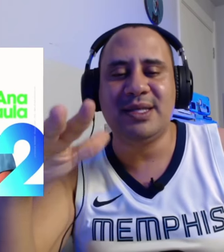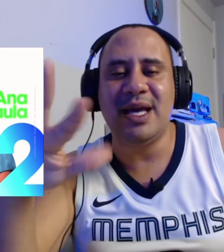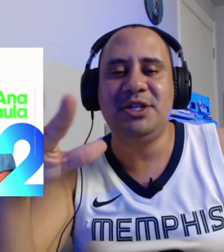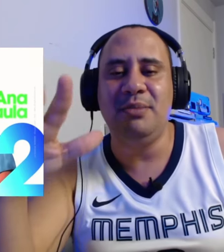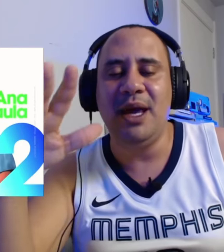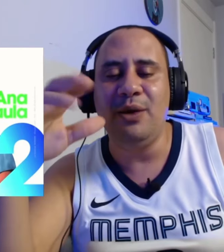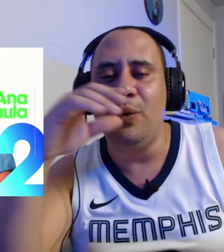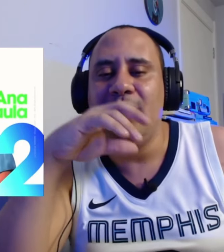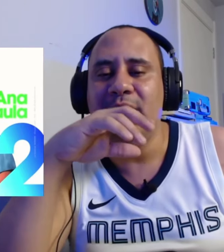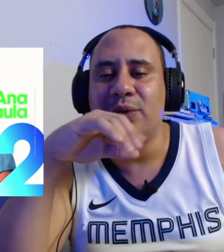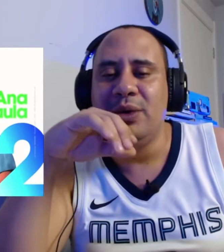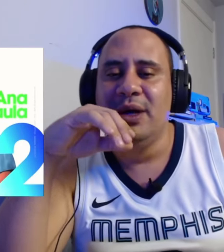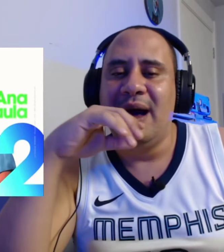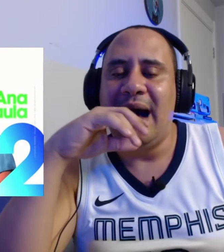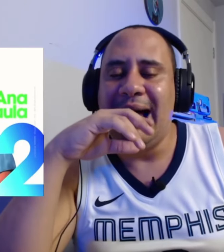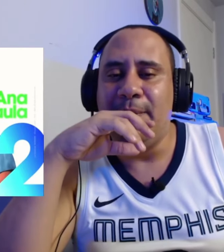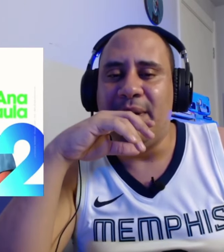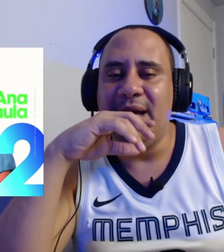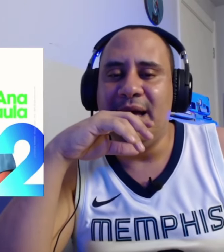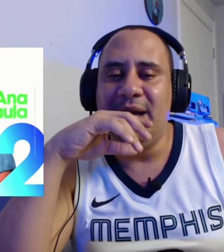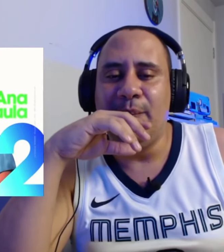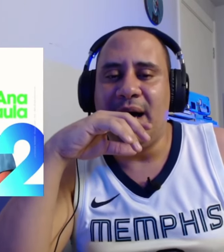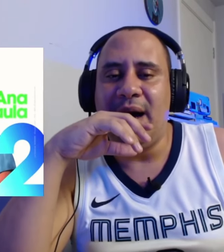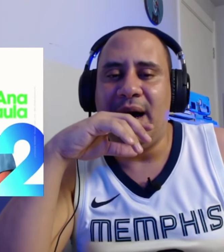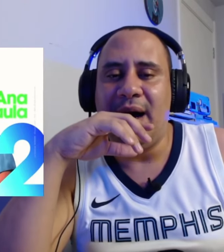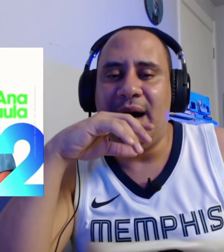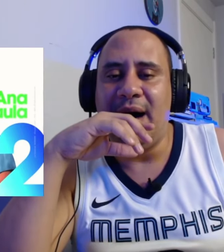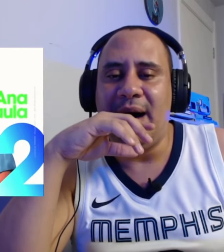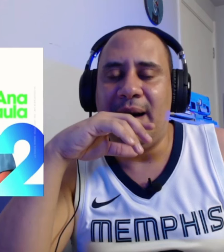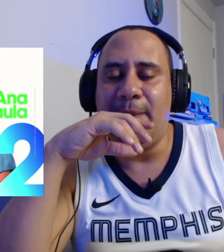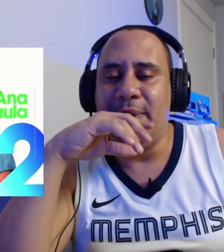nota 7,5, 8 aí para ele,